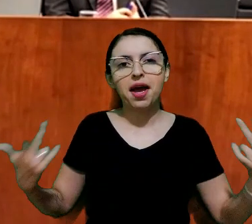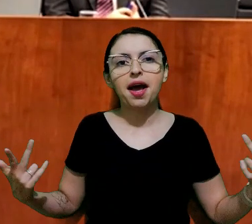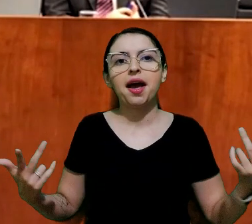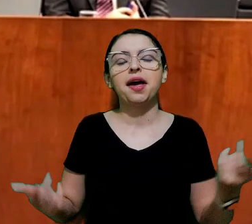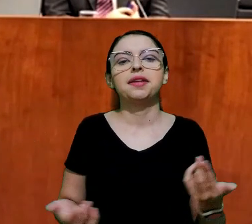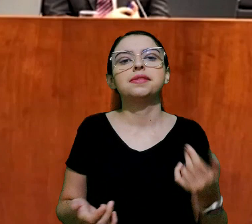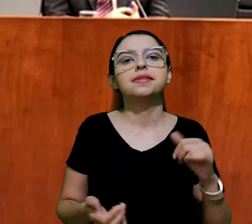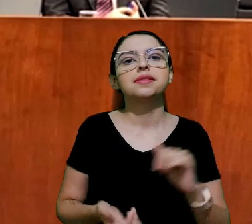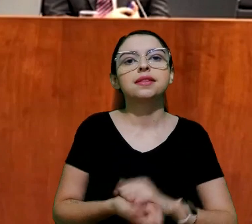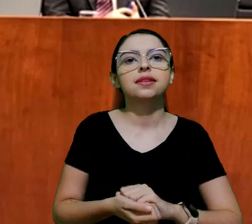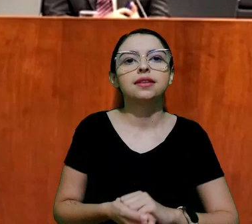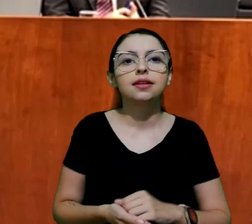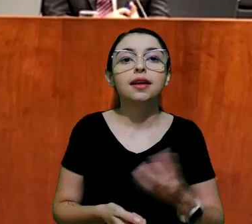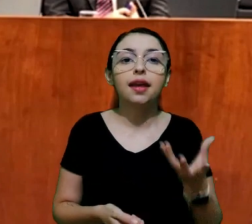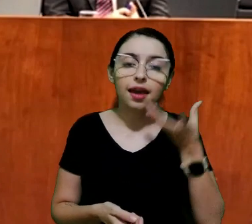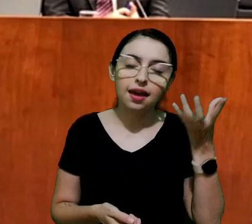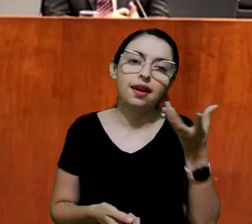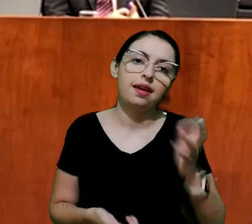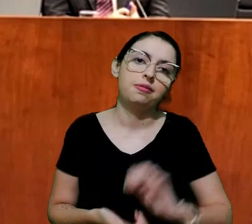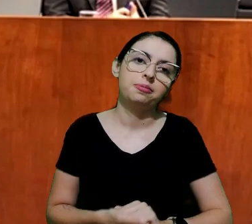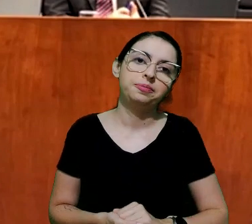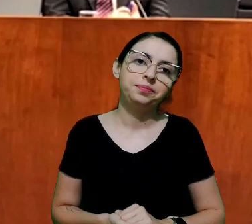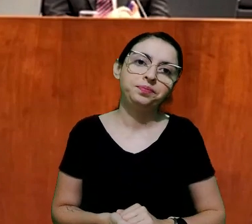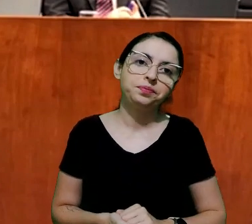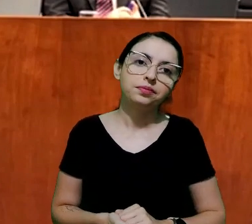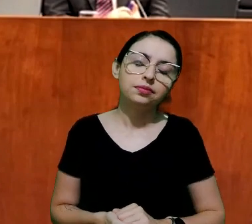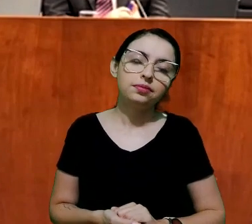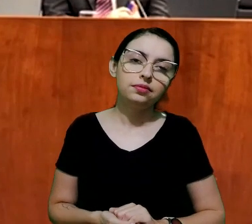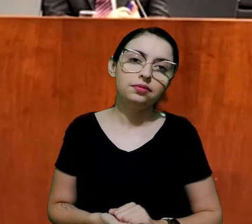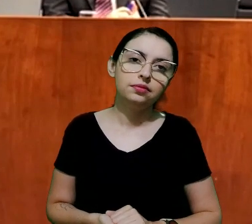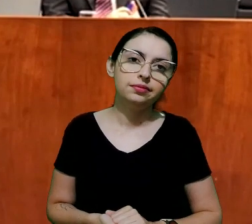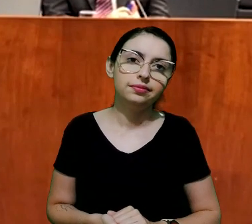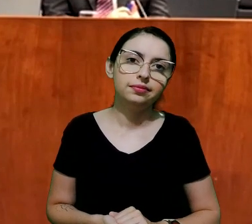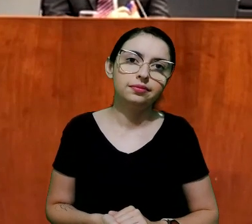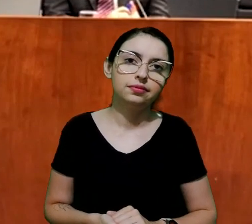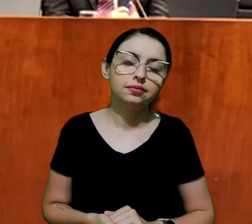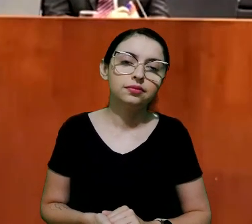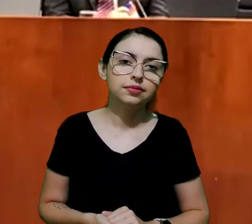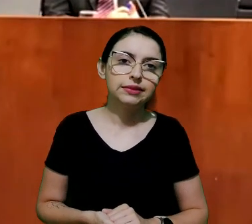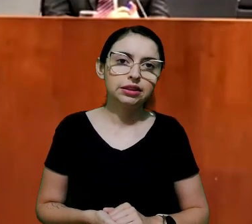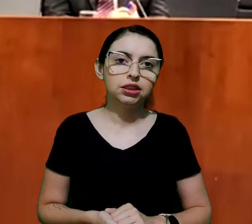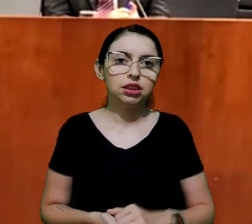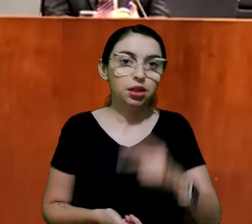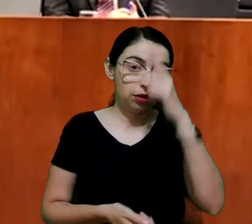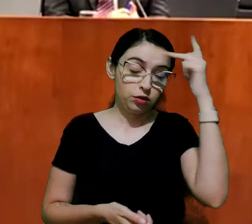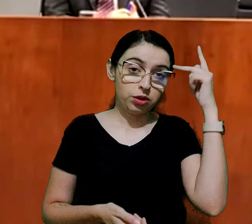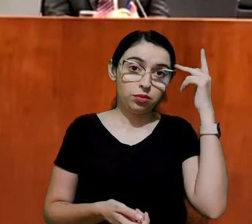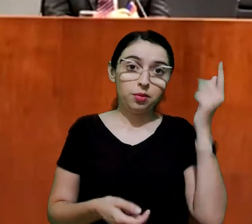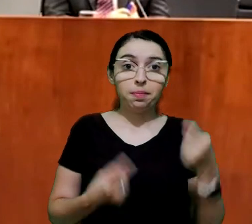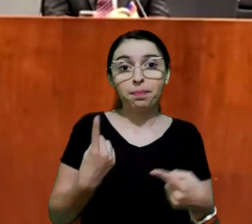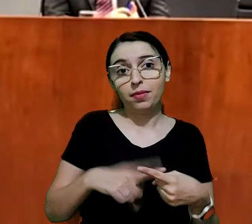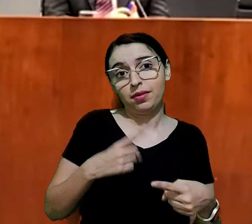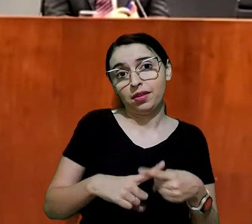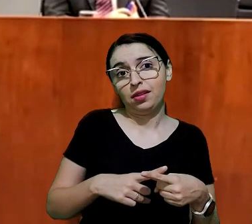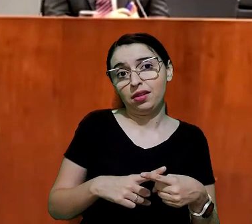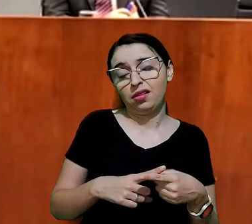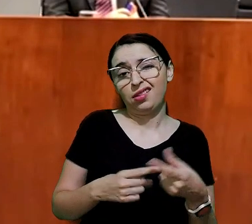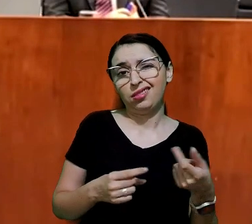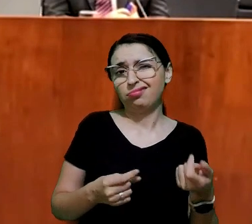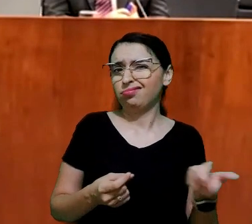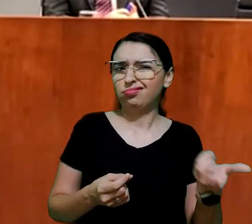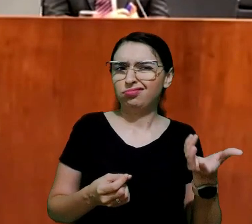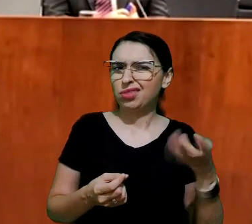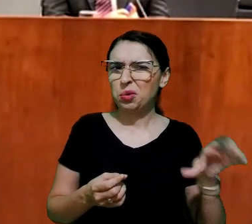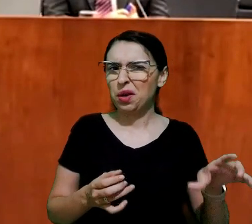quantas vezes se der conveniência para a pessoa. Então, por que não casar? Por